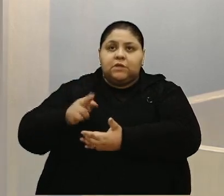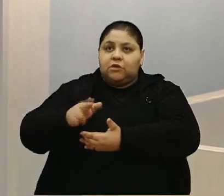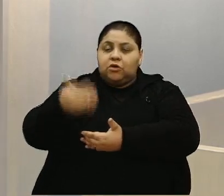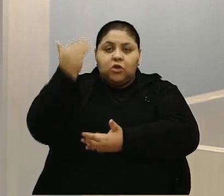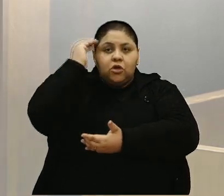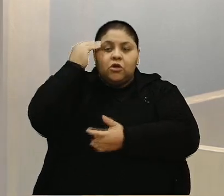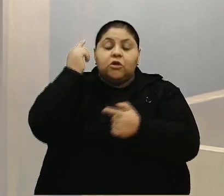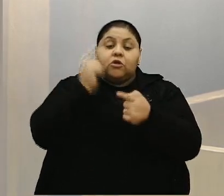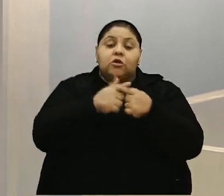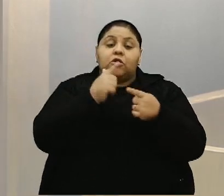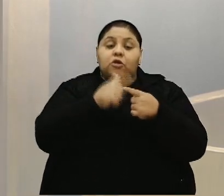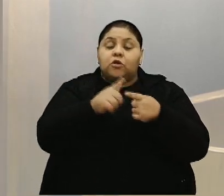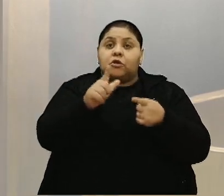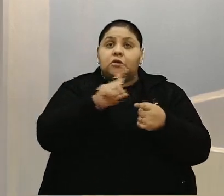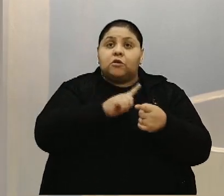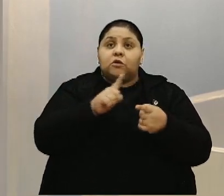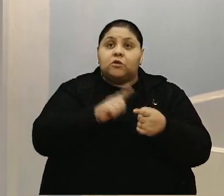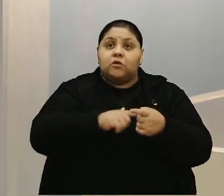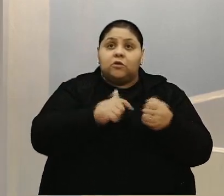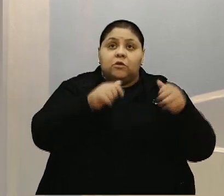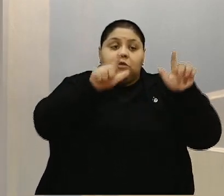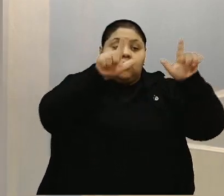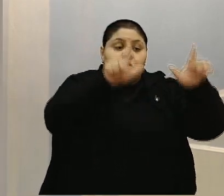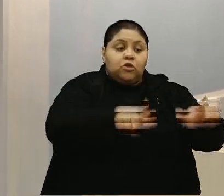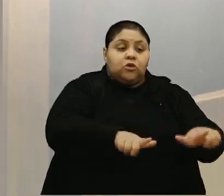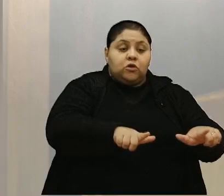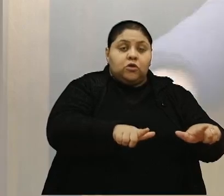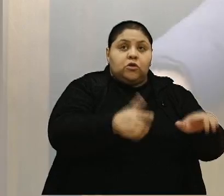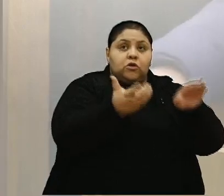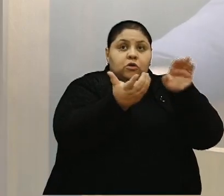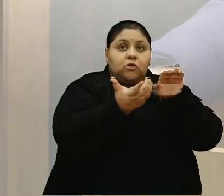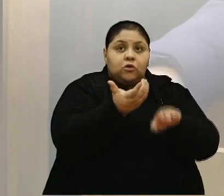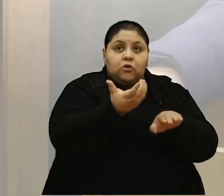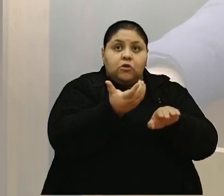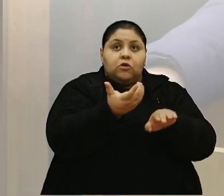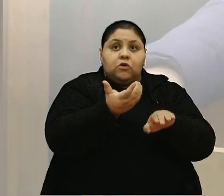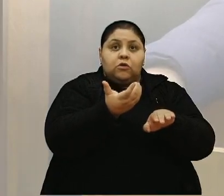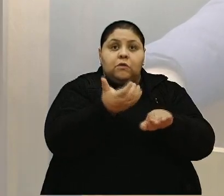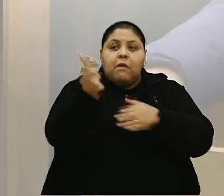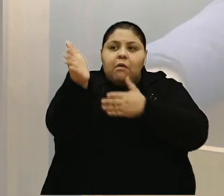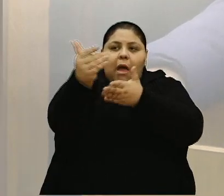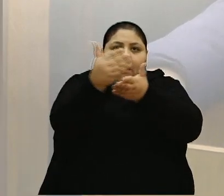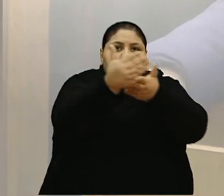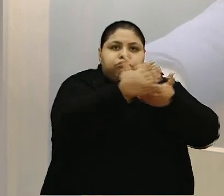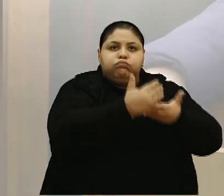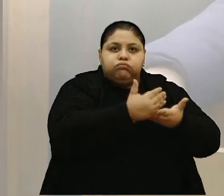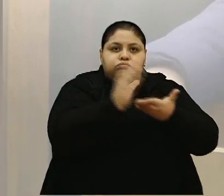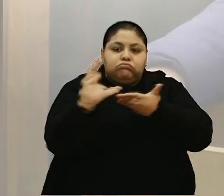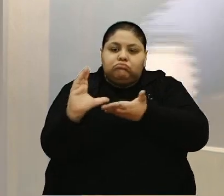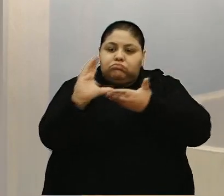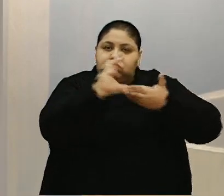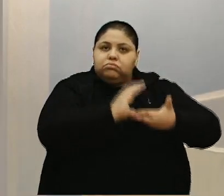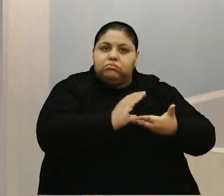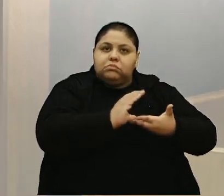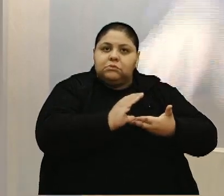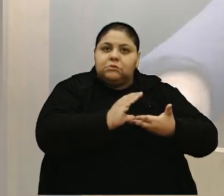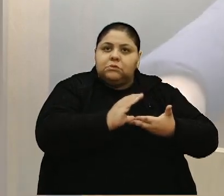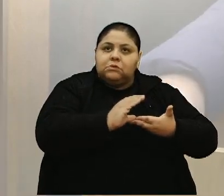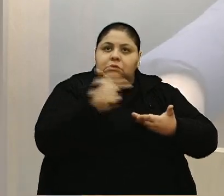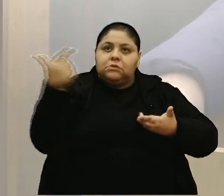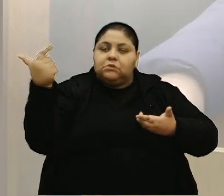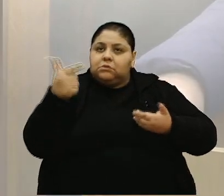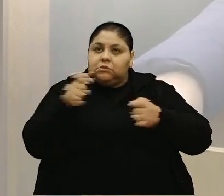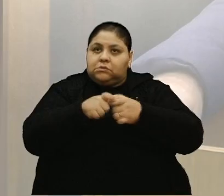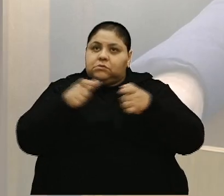por que nós não temos um escritório em Brasília buscando recurso. Cristo Jesus, a segunda maior